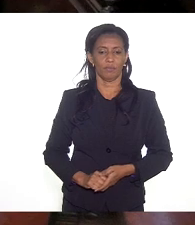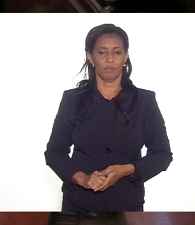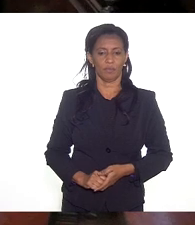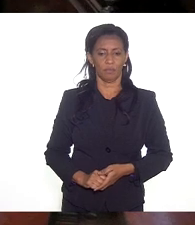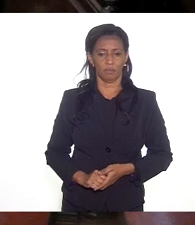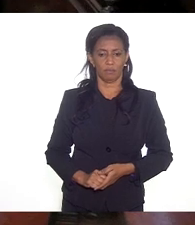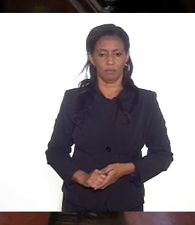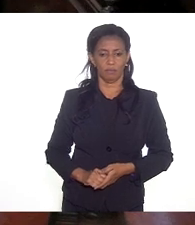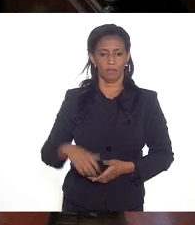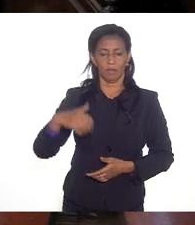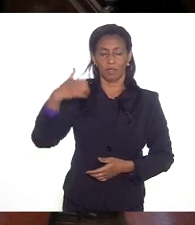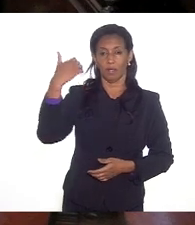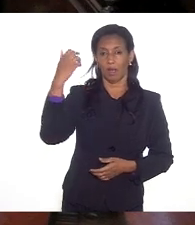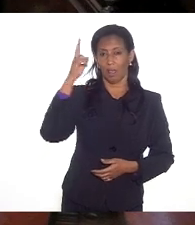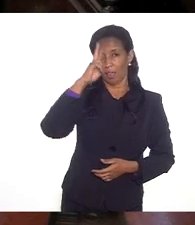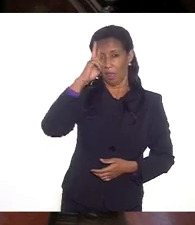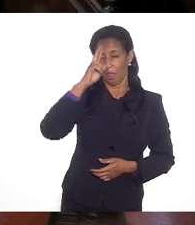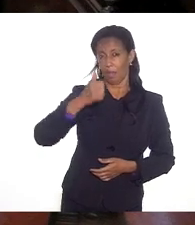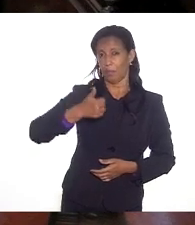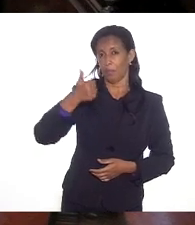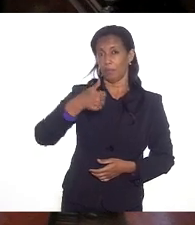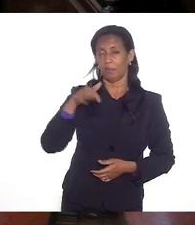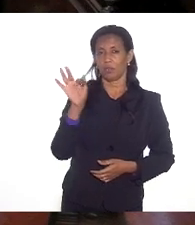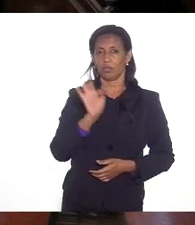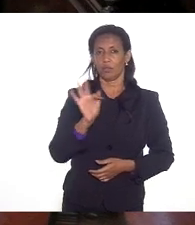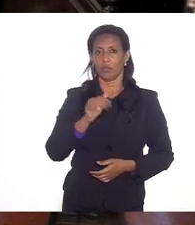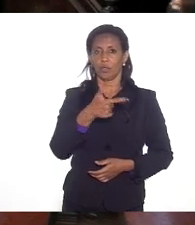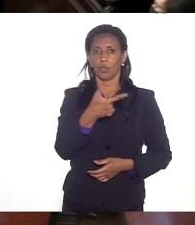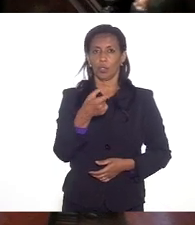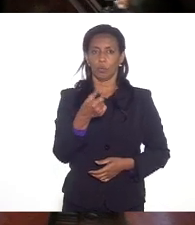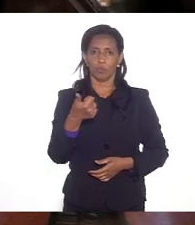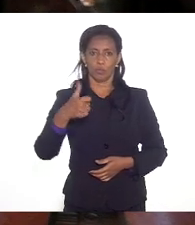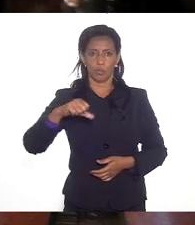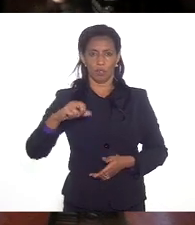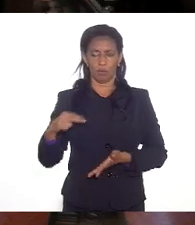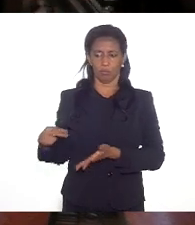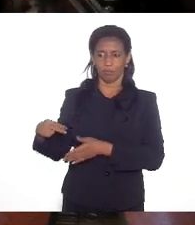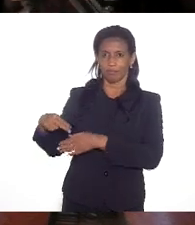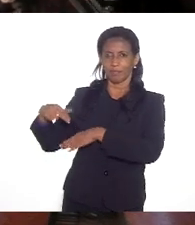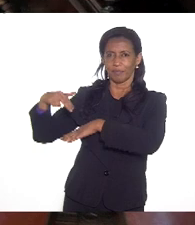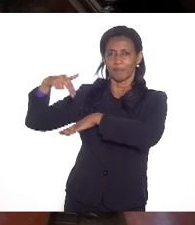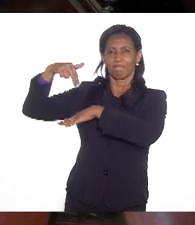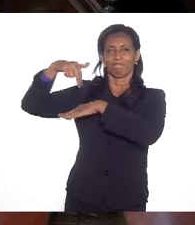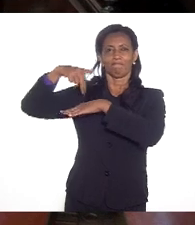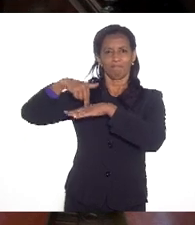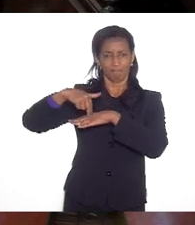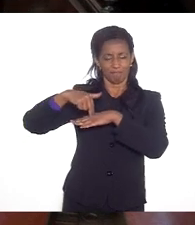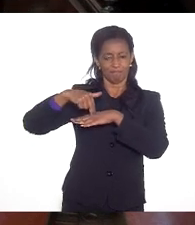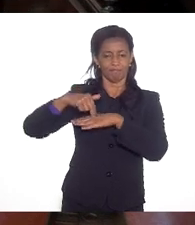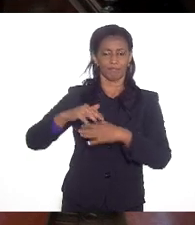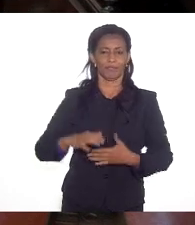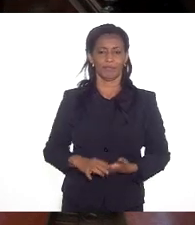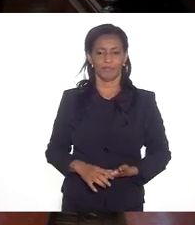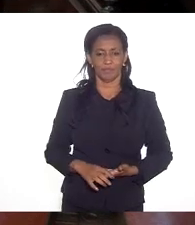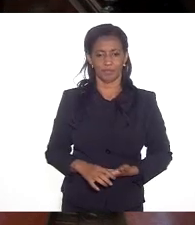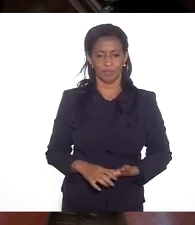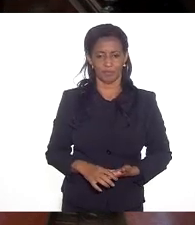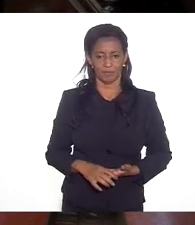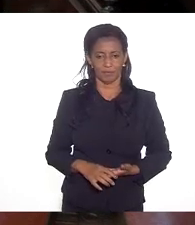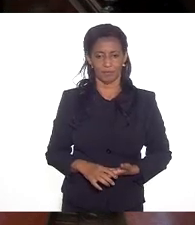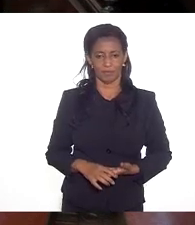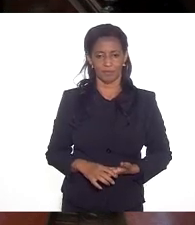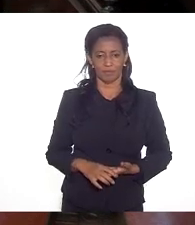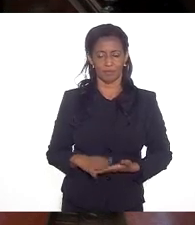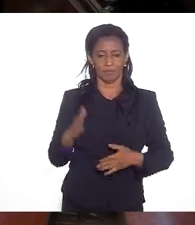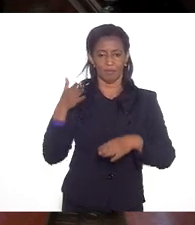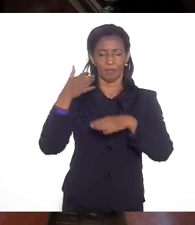lembro que era primeiro de fevereiro 2019 quando subir as escadarias aqui do Palácio Tiradentes eu